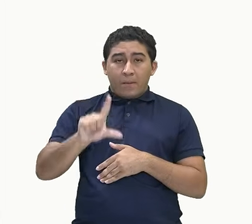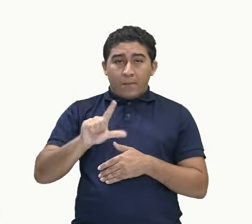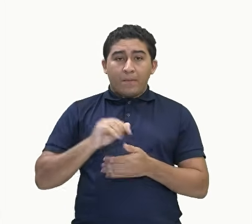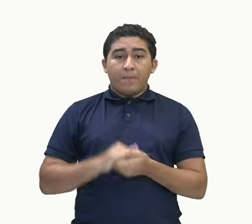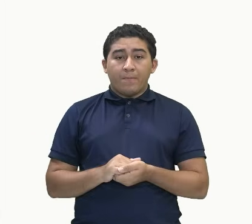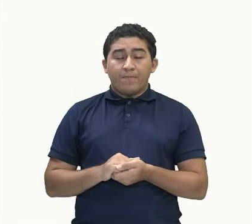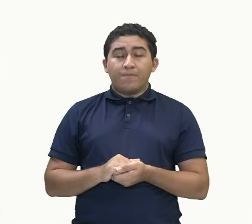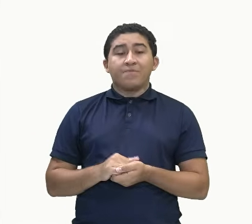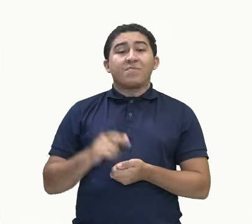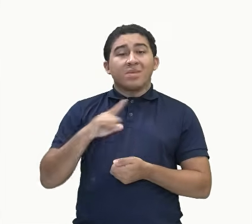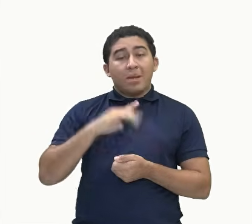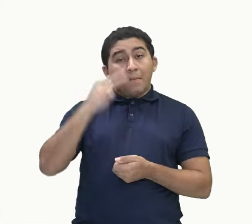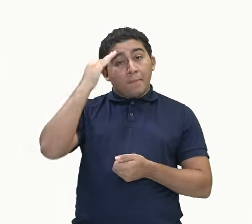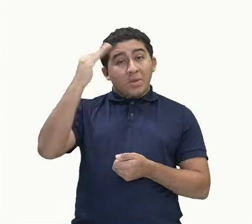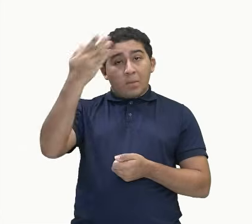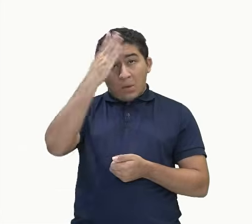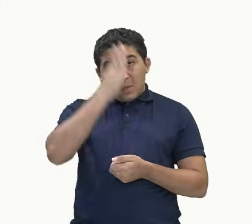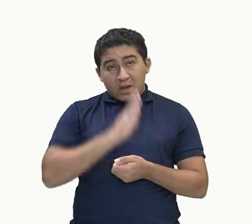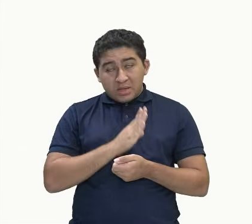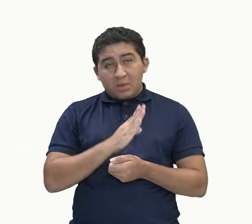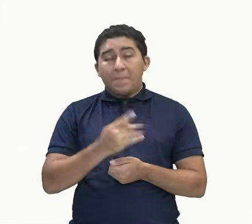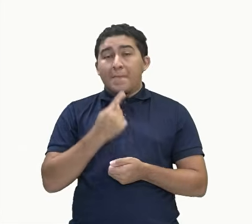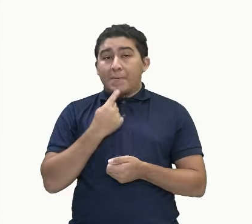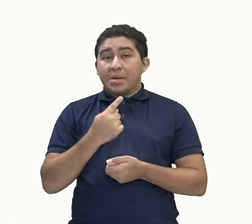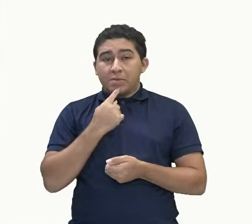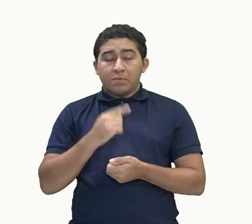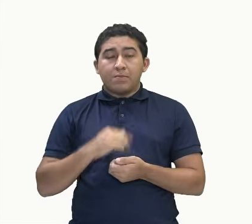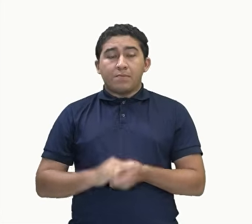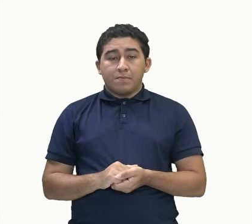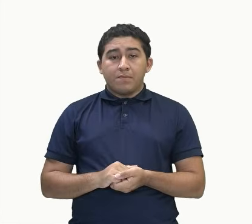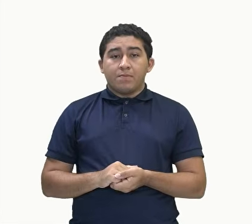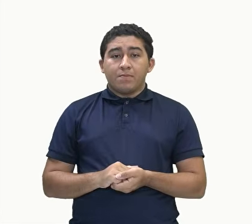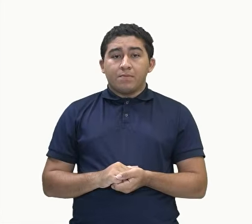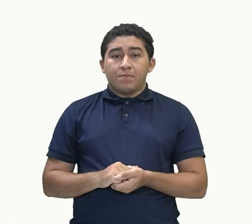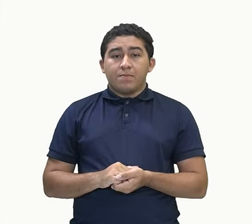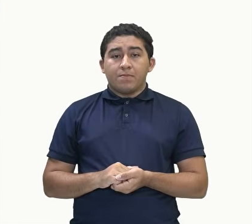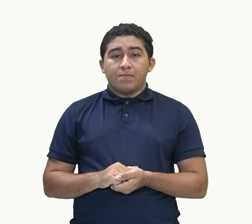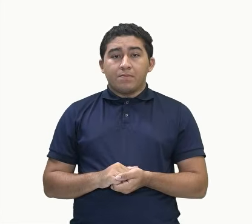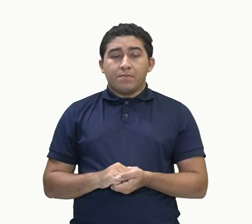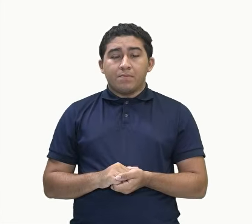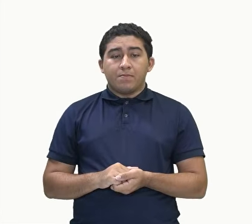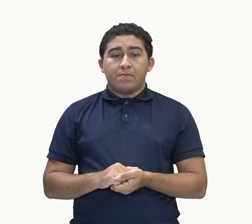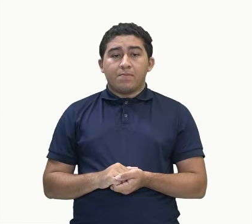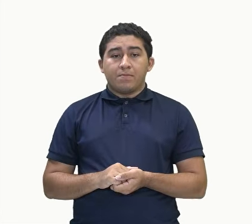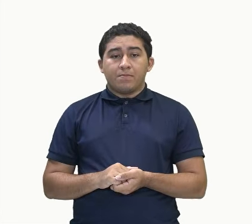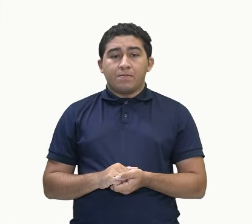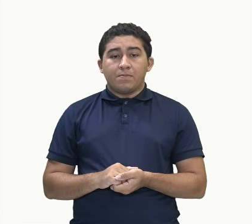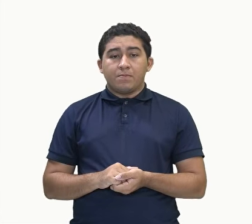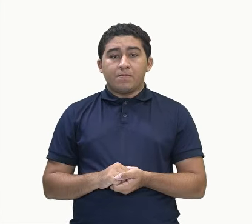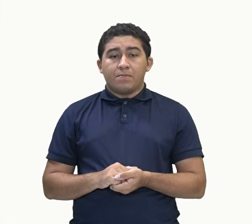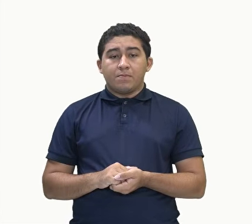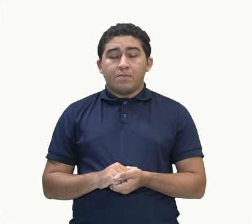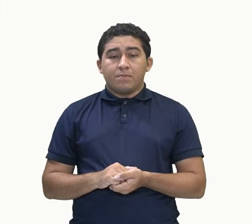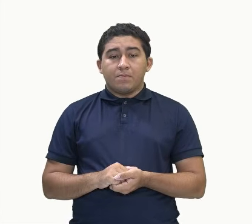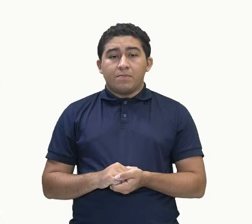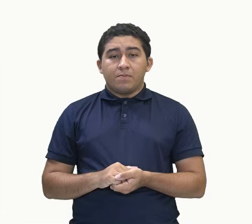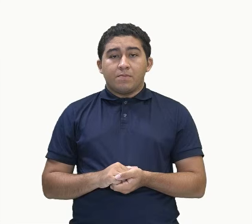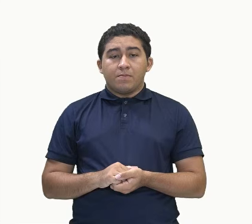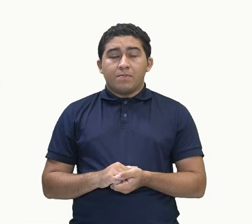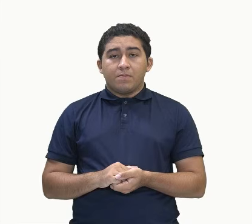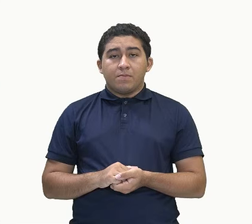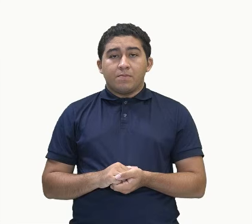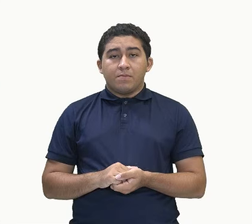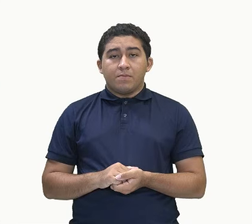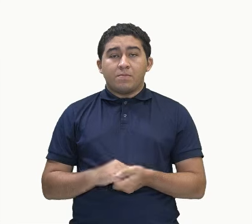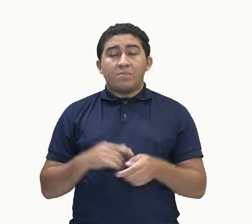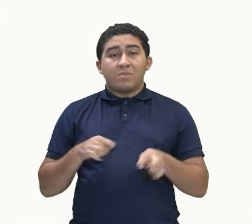território brasileiro vai estar localizado, tá? E já a parte sul, que pega ali um pouco da região centro-oeste